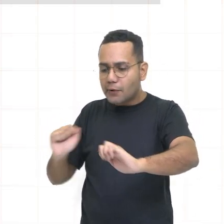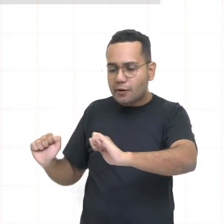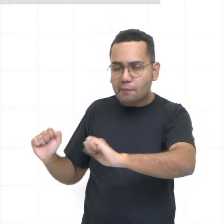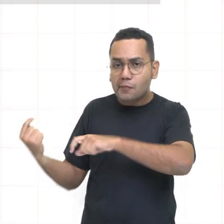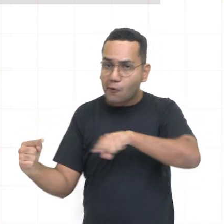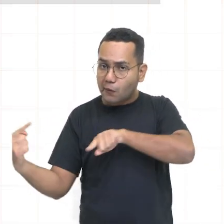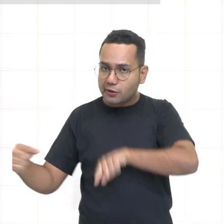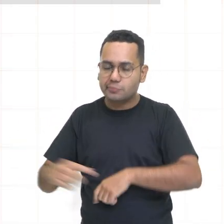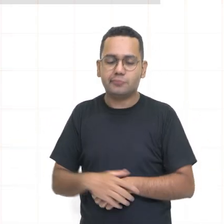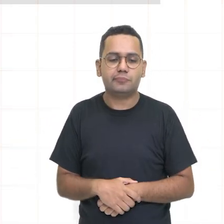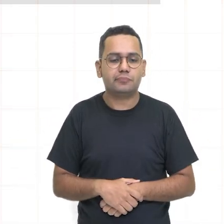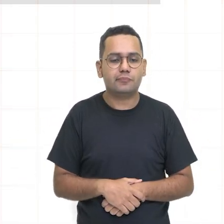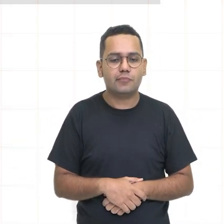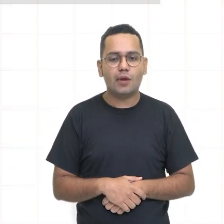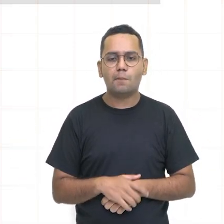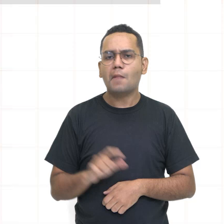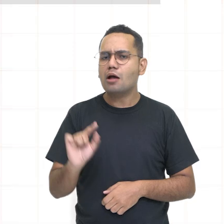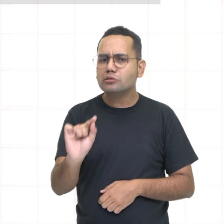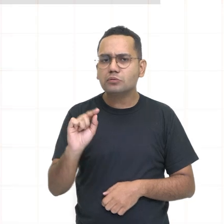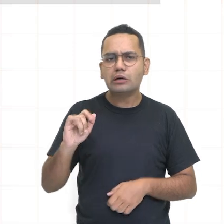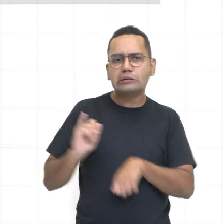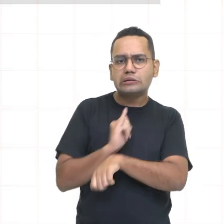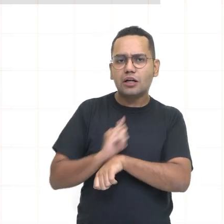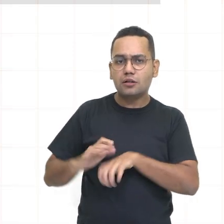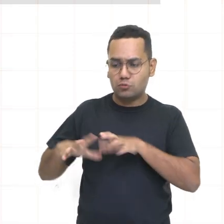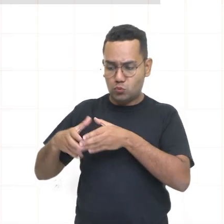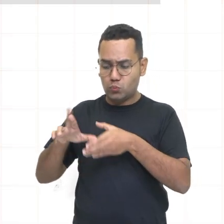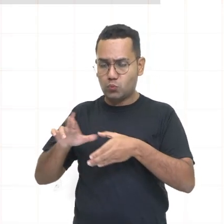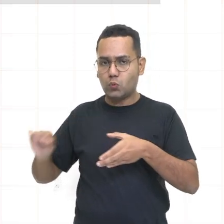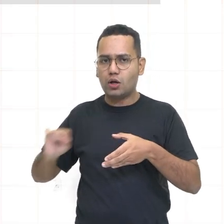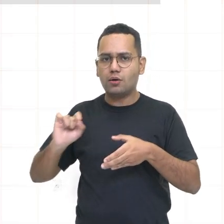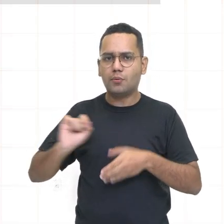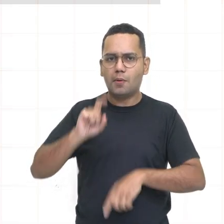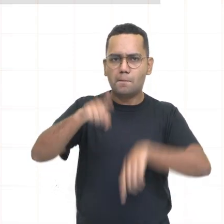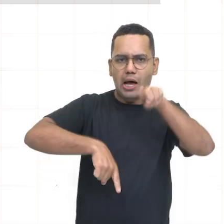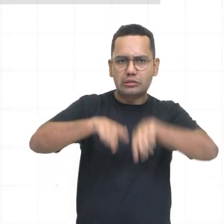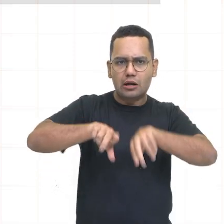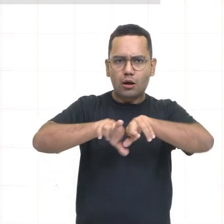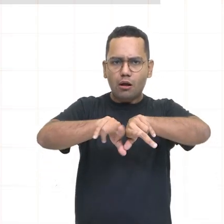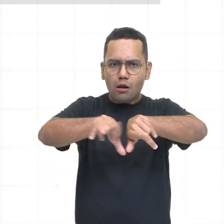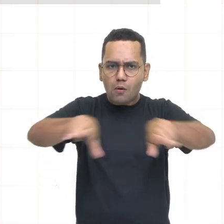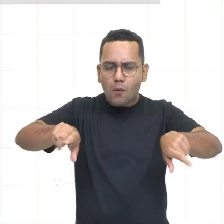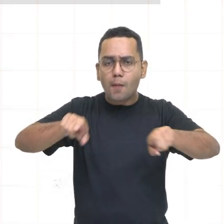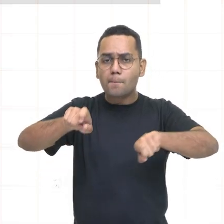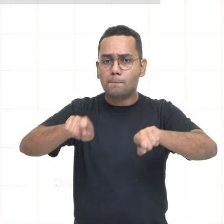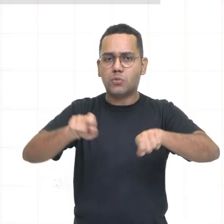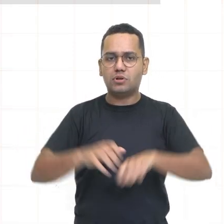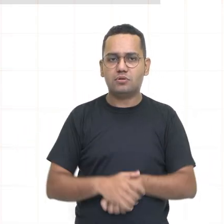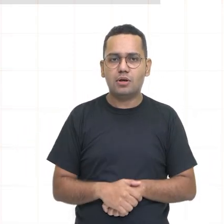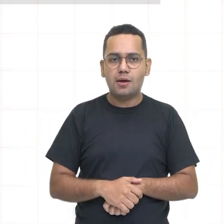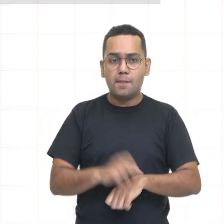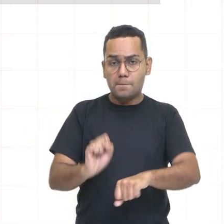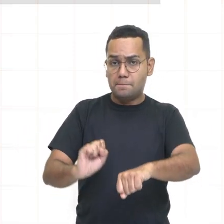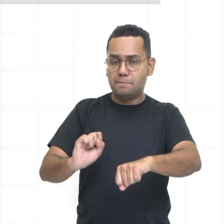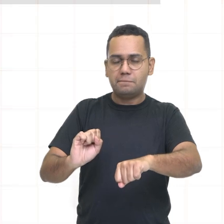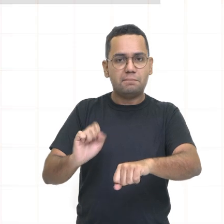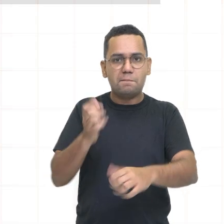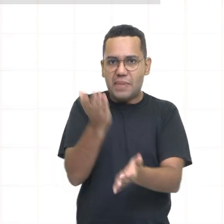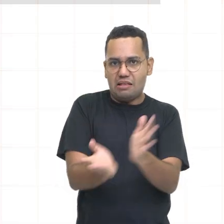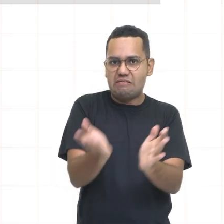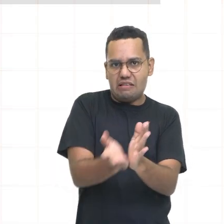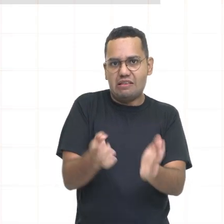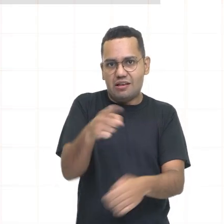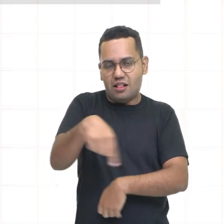fonte de alimentos que eles pudessem ter e também a questão de carregamento de munição. Então, uma vez